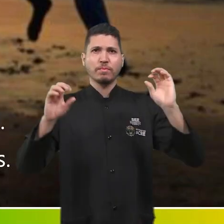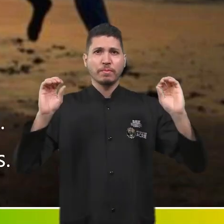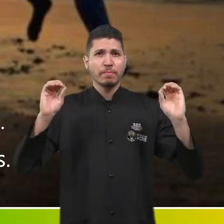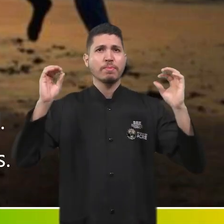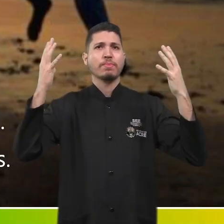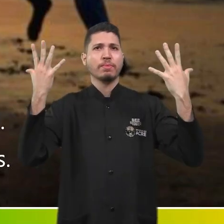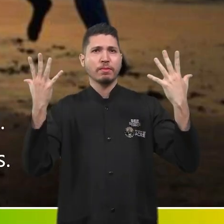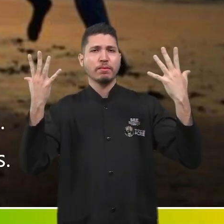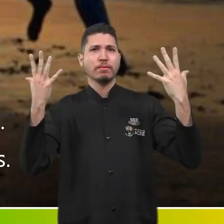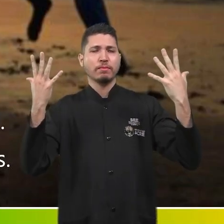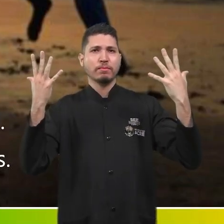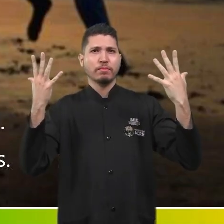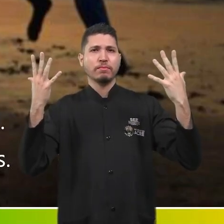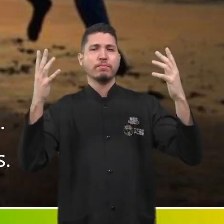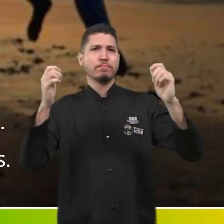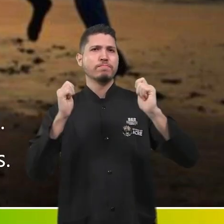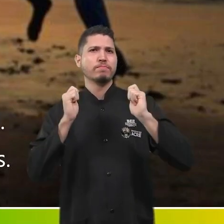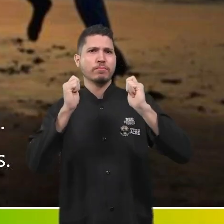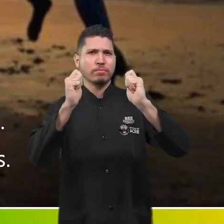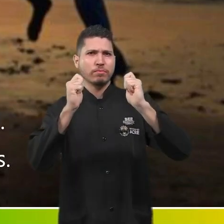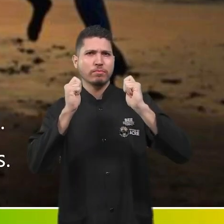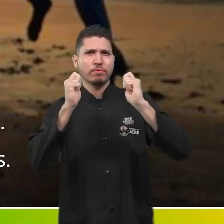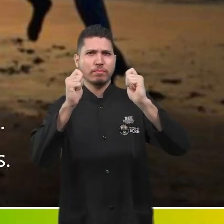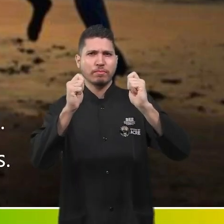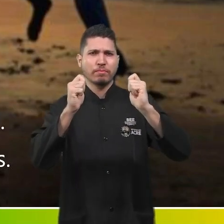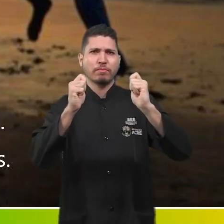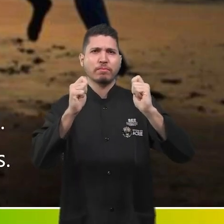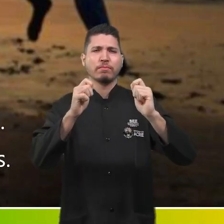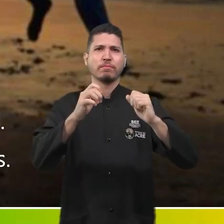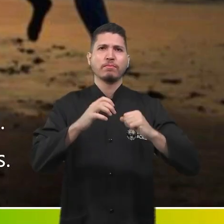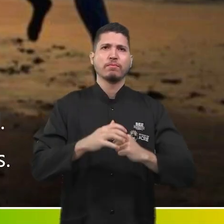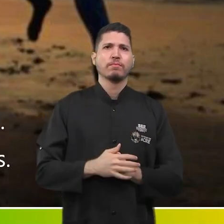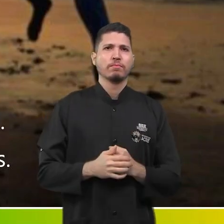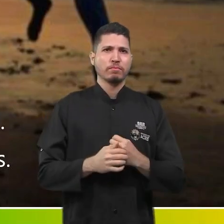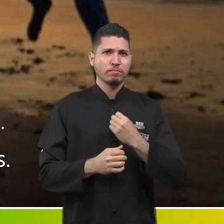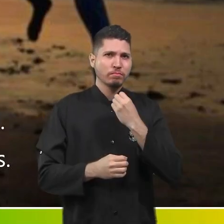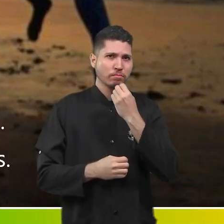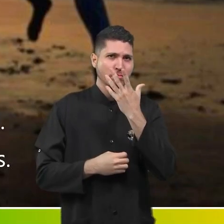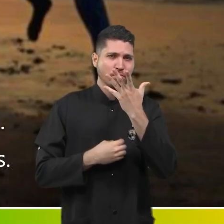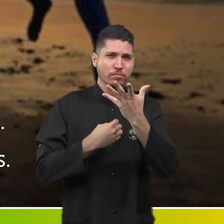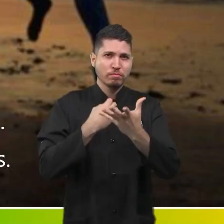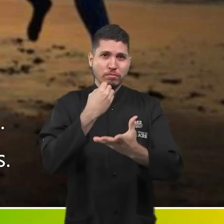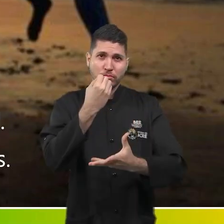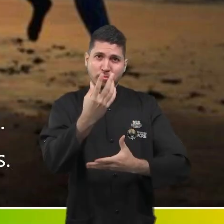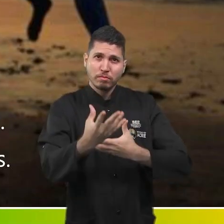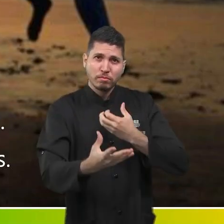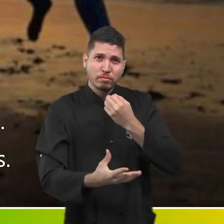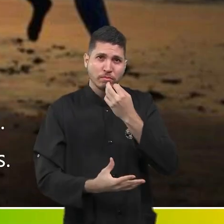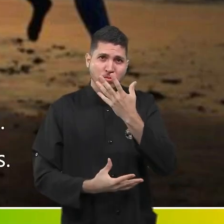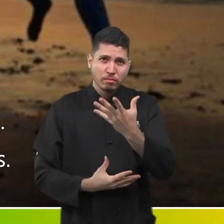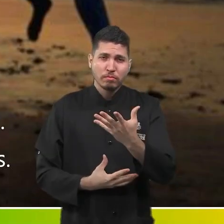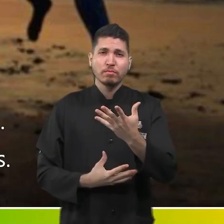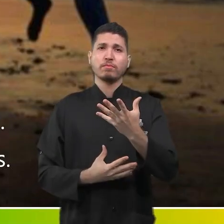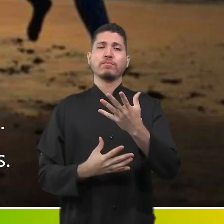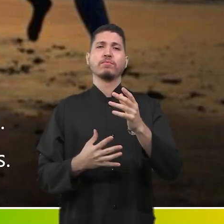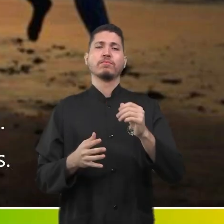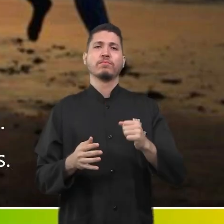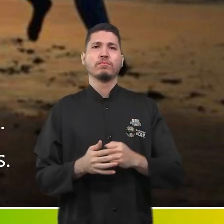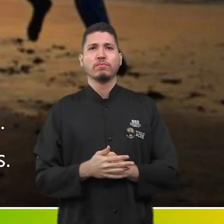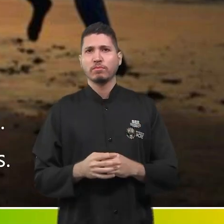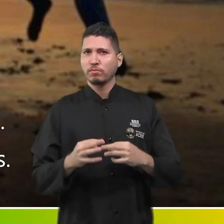para protestar também e até contar histórias. E tudo isso é arte,